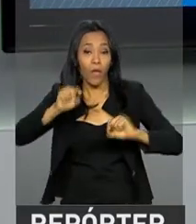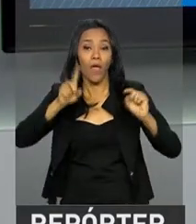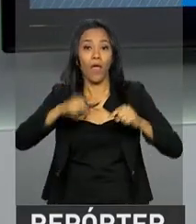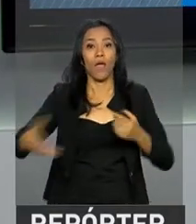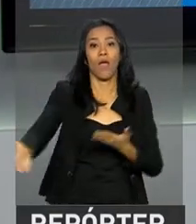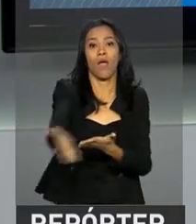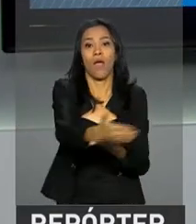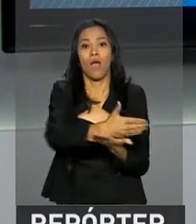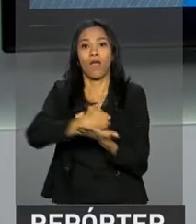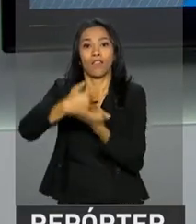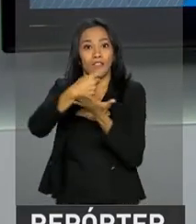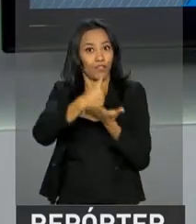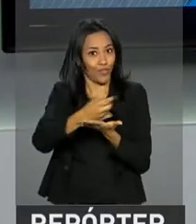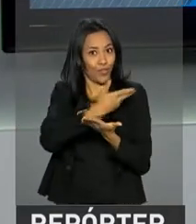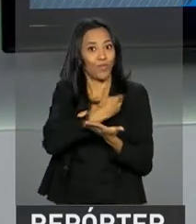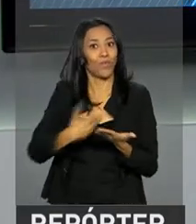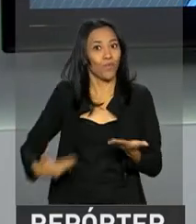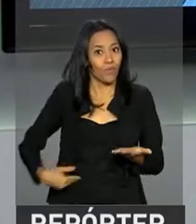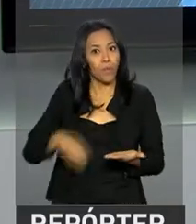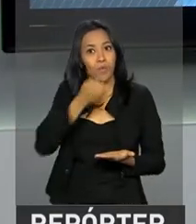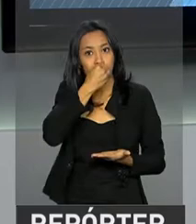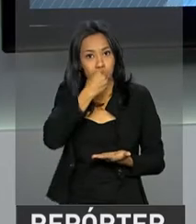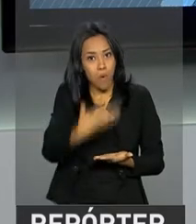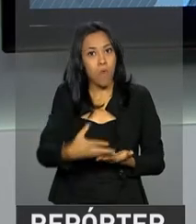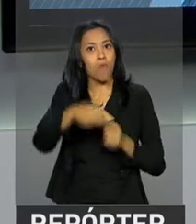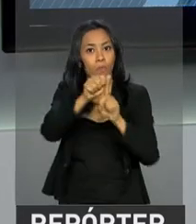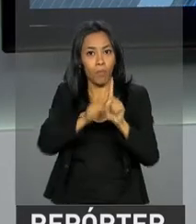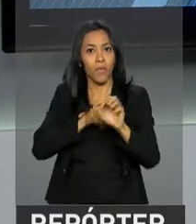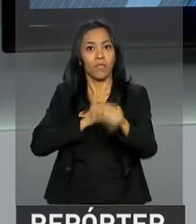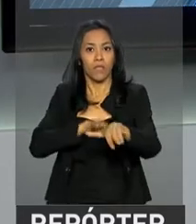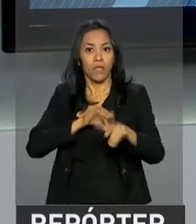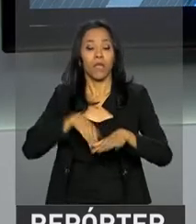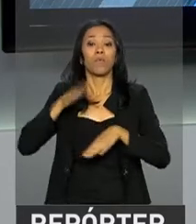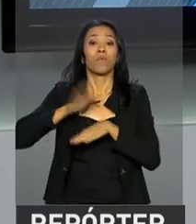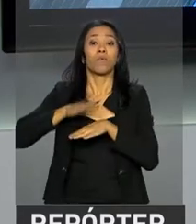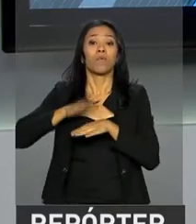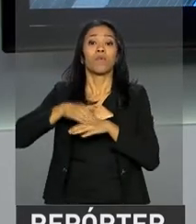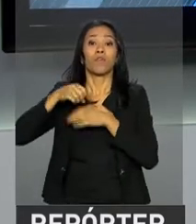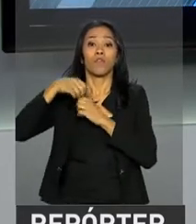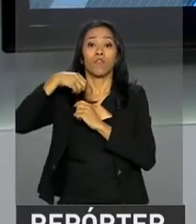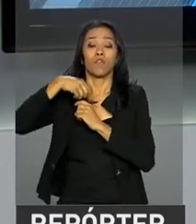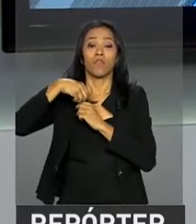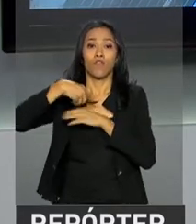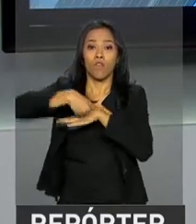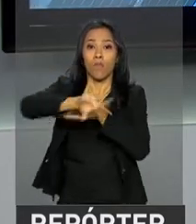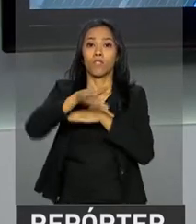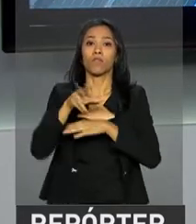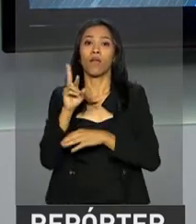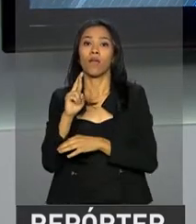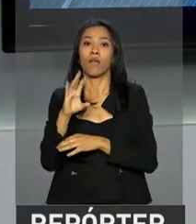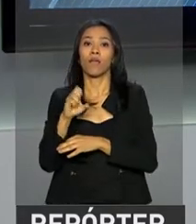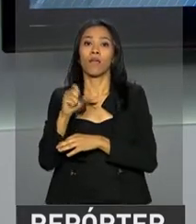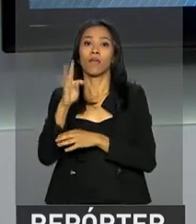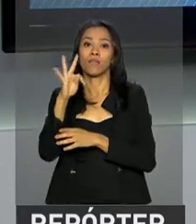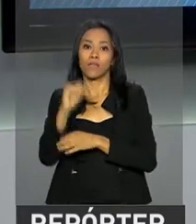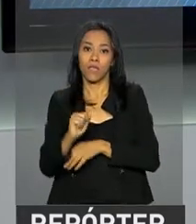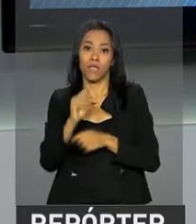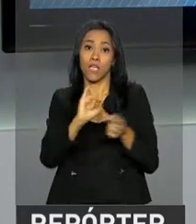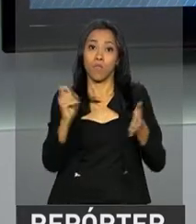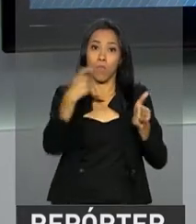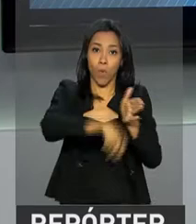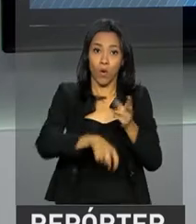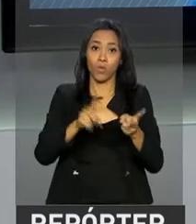que registrou um bom resultado em setembro dados da receita federal mostram que no mês os impostos e contribuições somaram